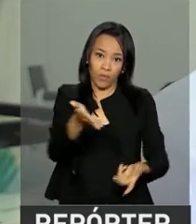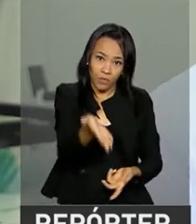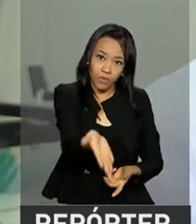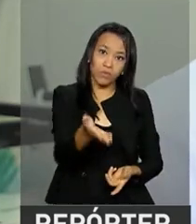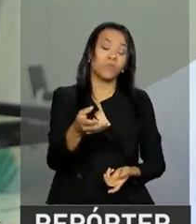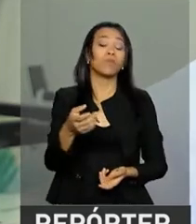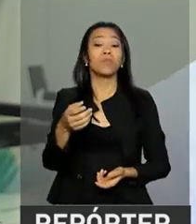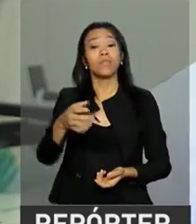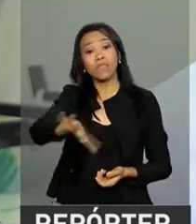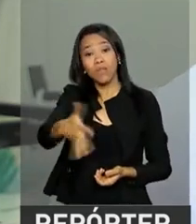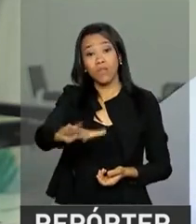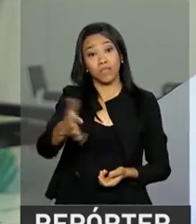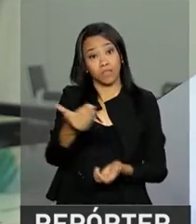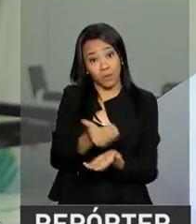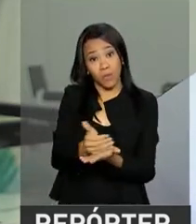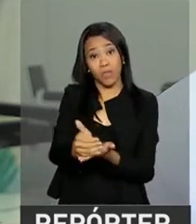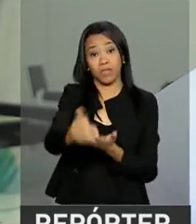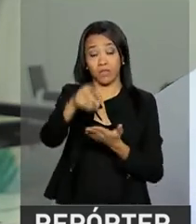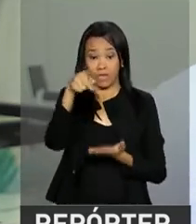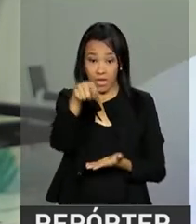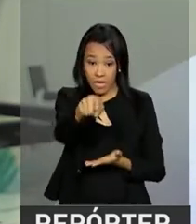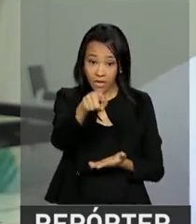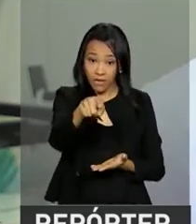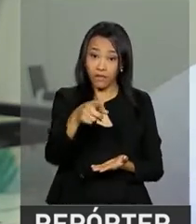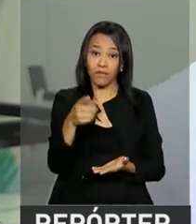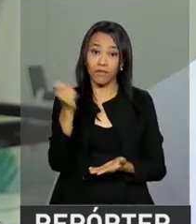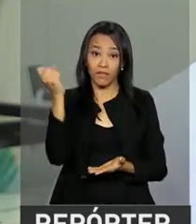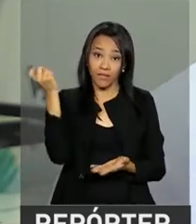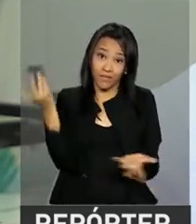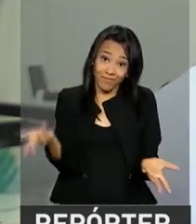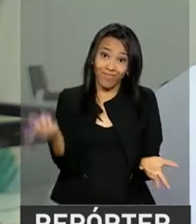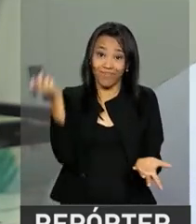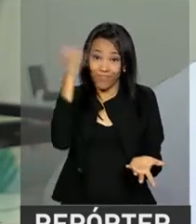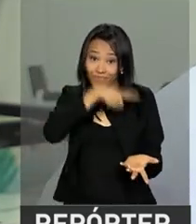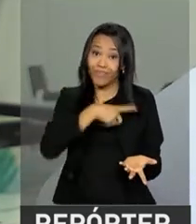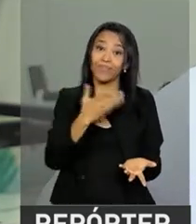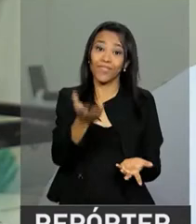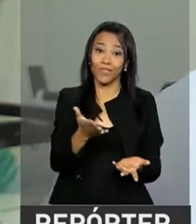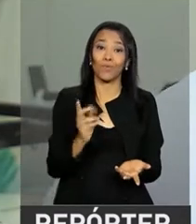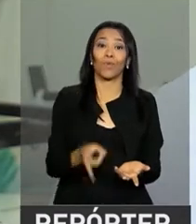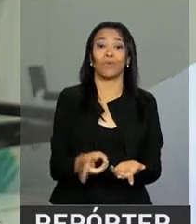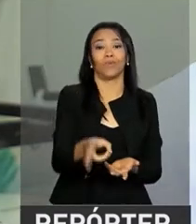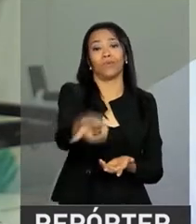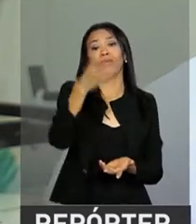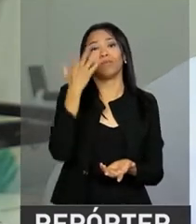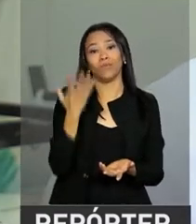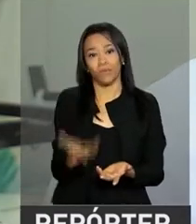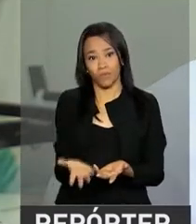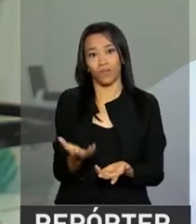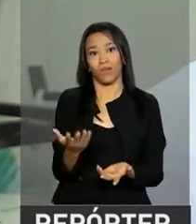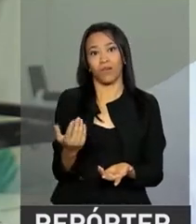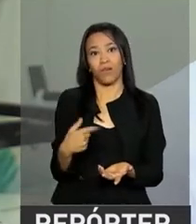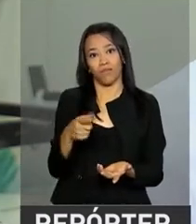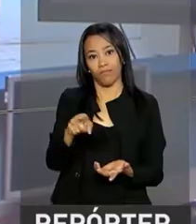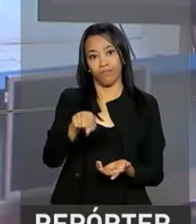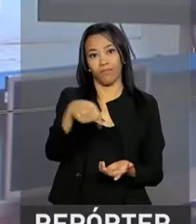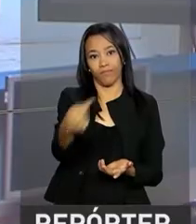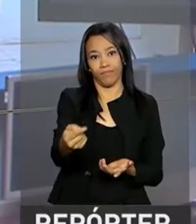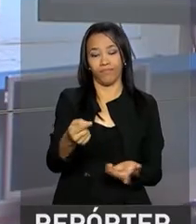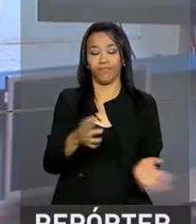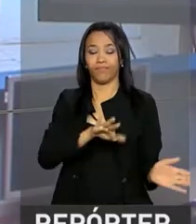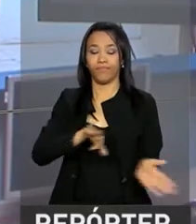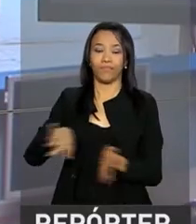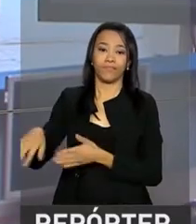negócio que estava iniciando como meu seria totalmente inviável a gente conseguir repassar isso por clientes